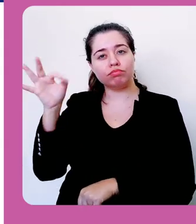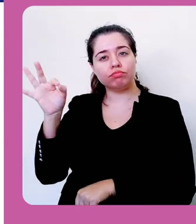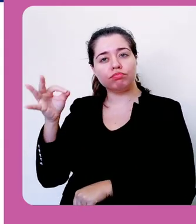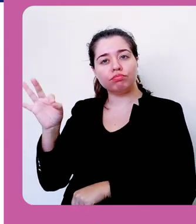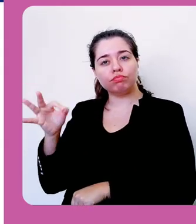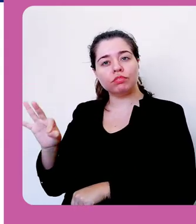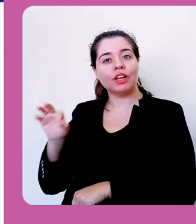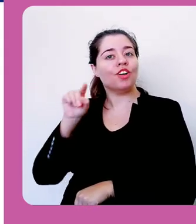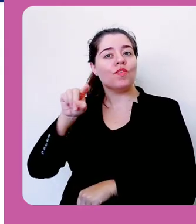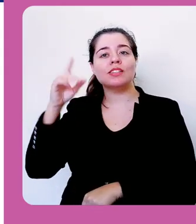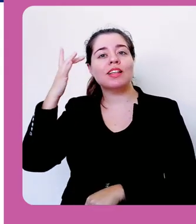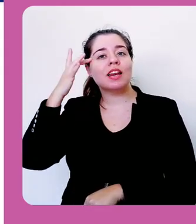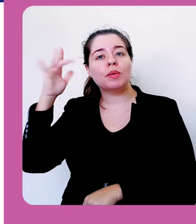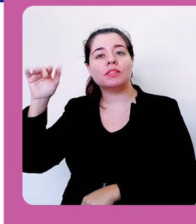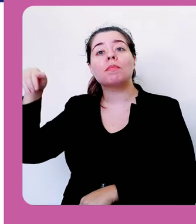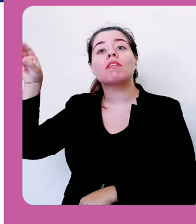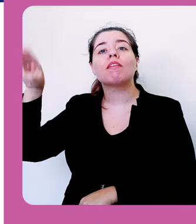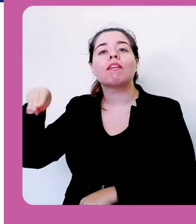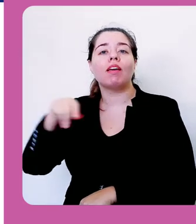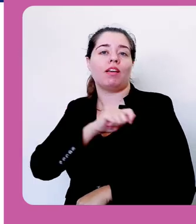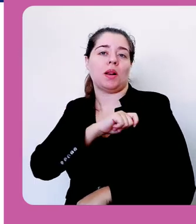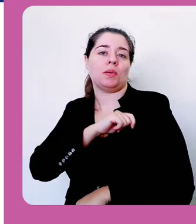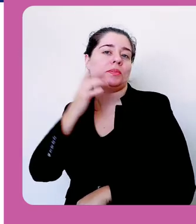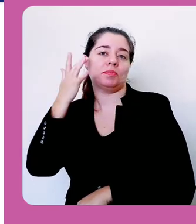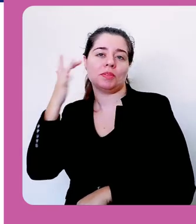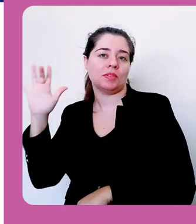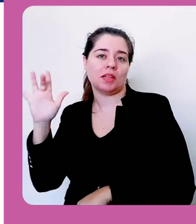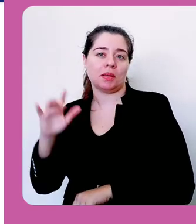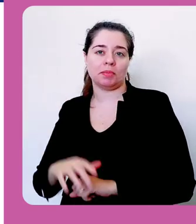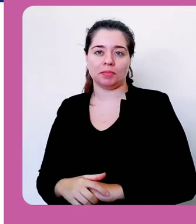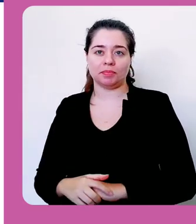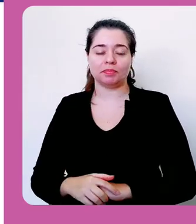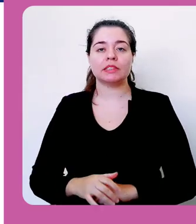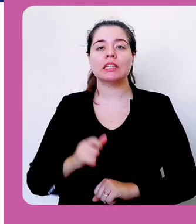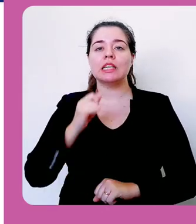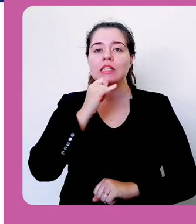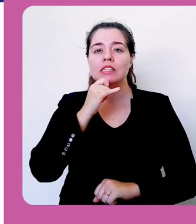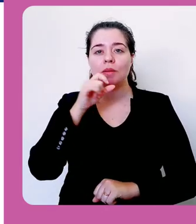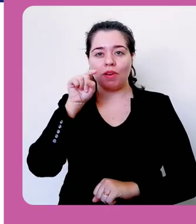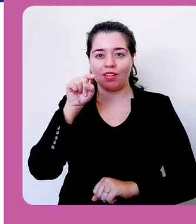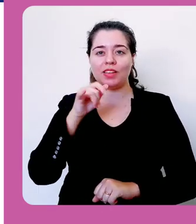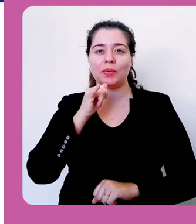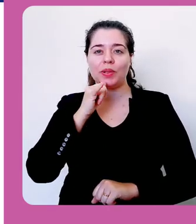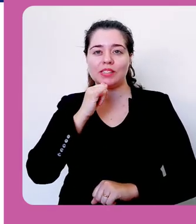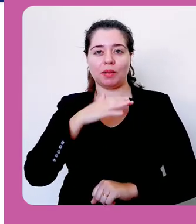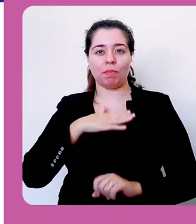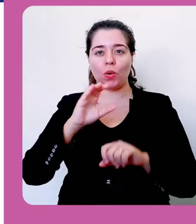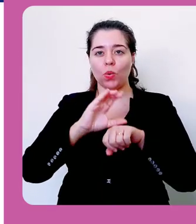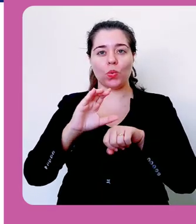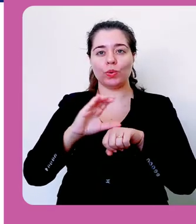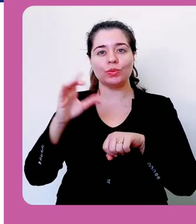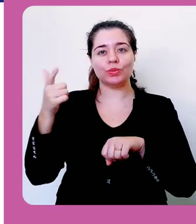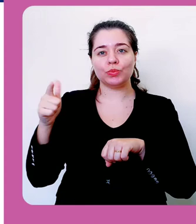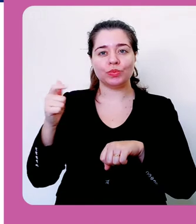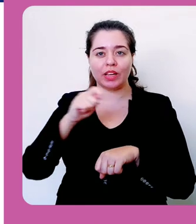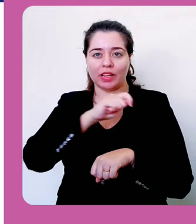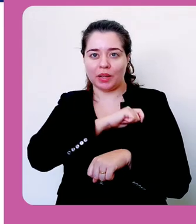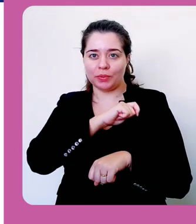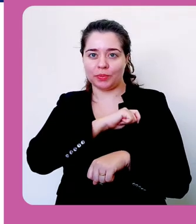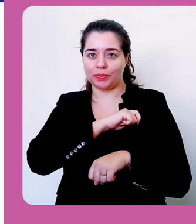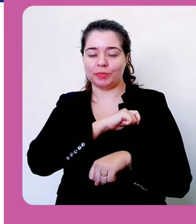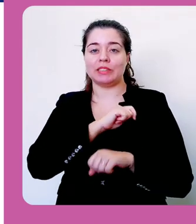corrigindo. Como eu não tenho aluno aqui nesse curso, eu vou mostrar para vocês um exemplo lá do Moodle,